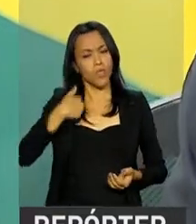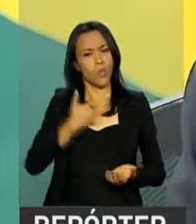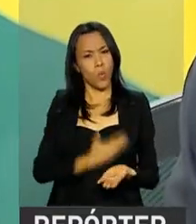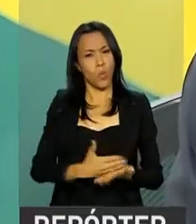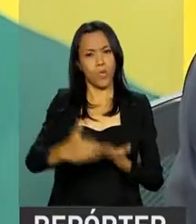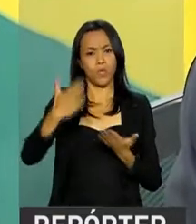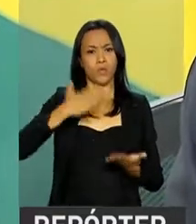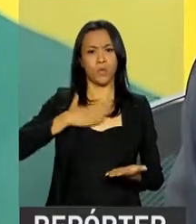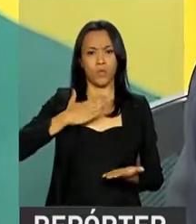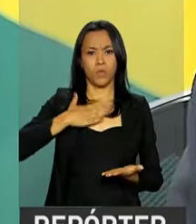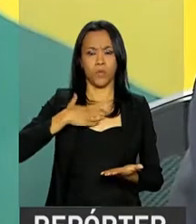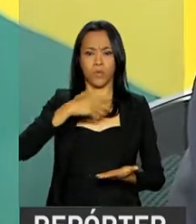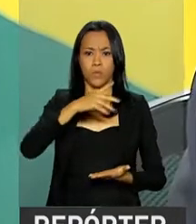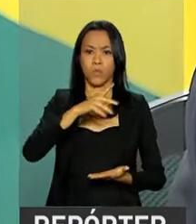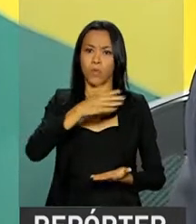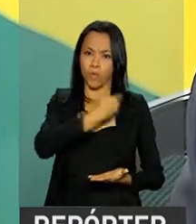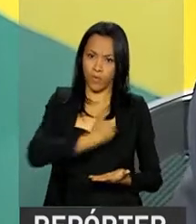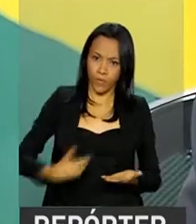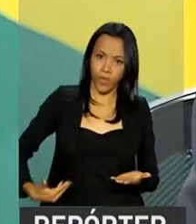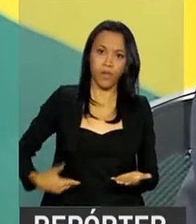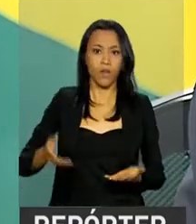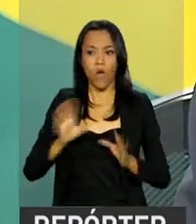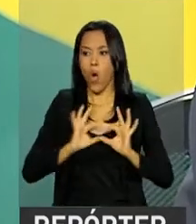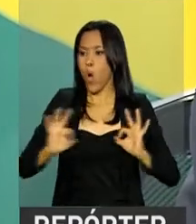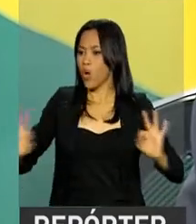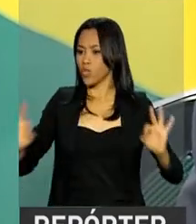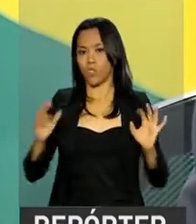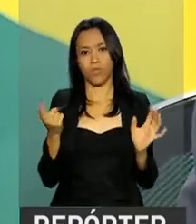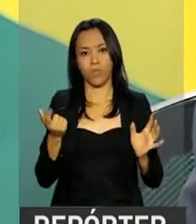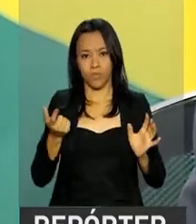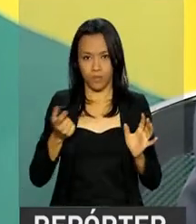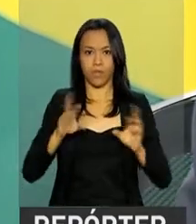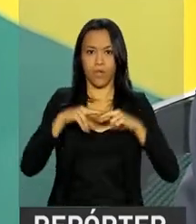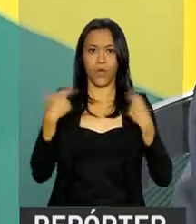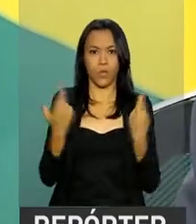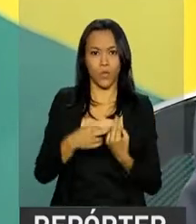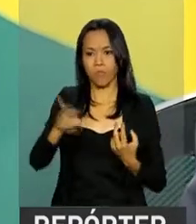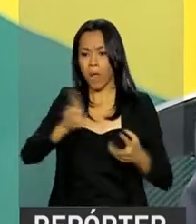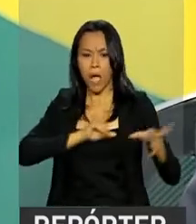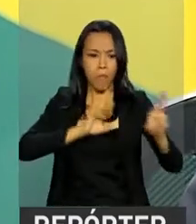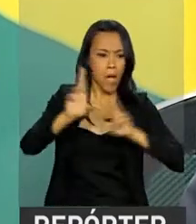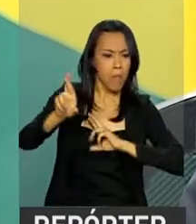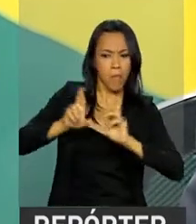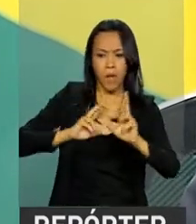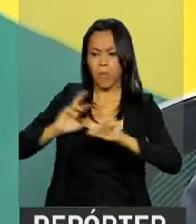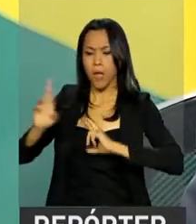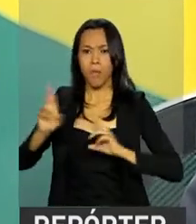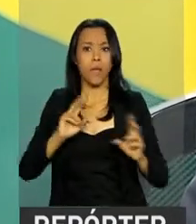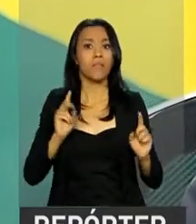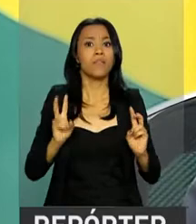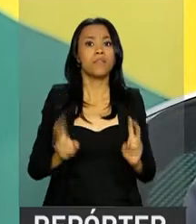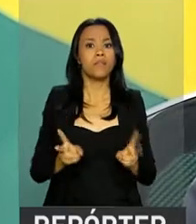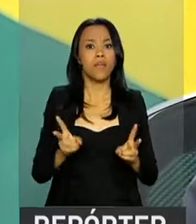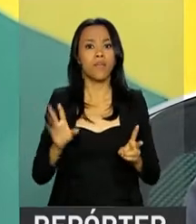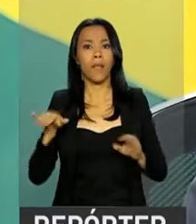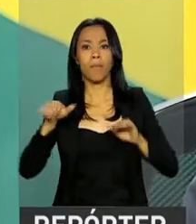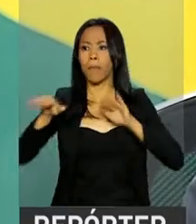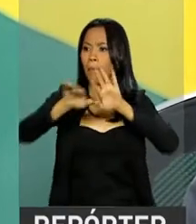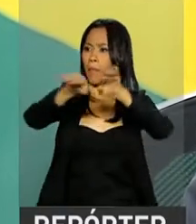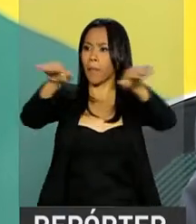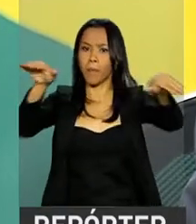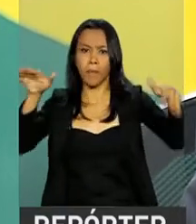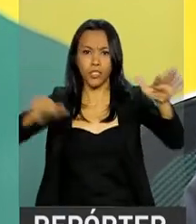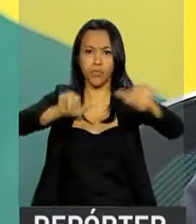frequência essas reuniões com ótimos resultados, além de ser uma reunião sempre mobilizadora, né? Porque ela